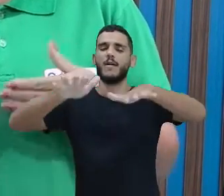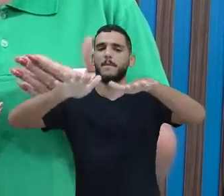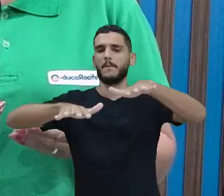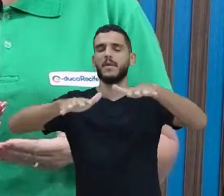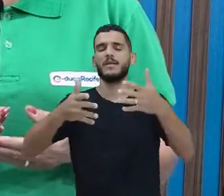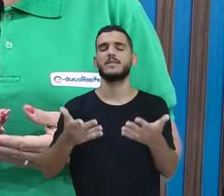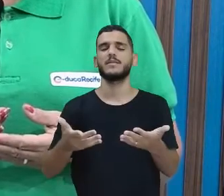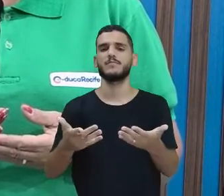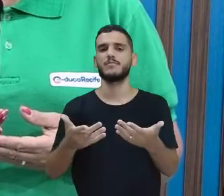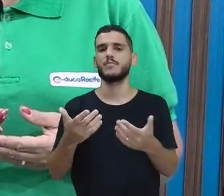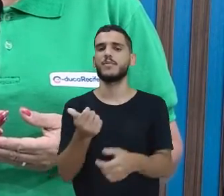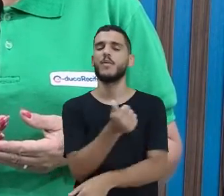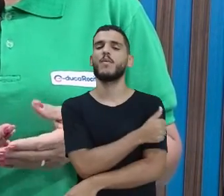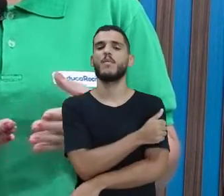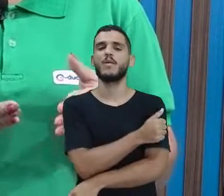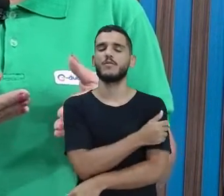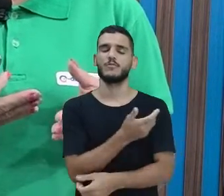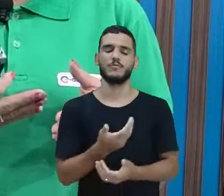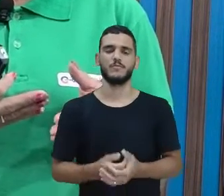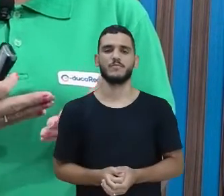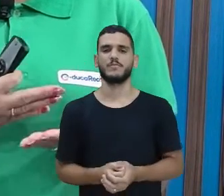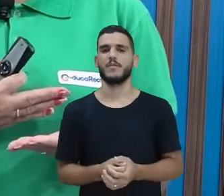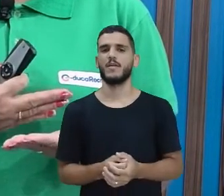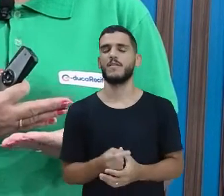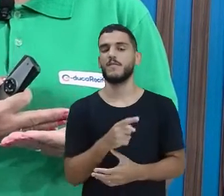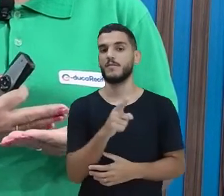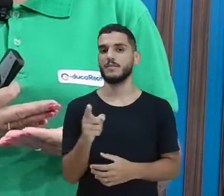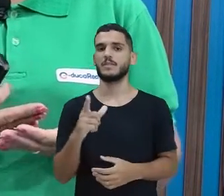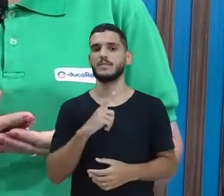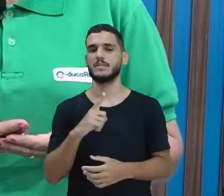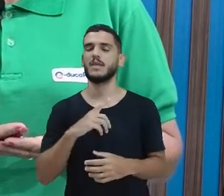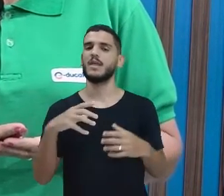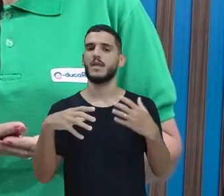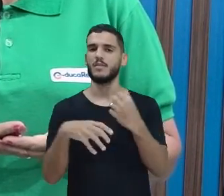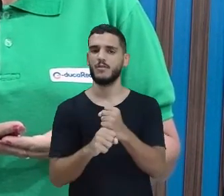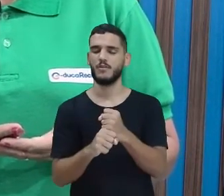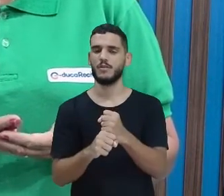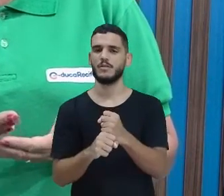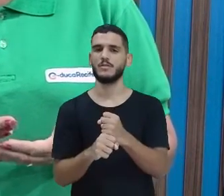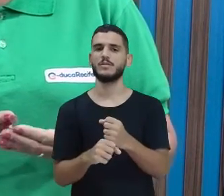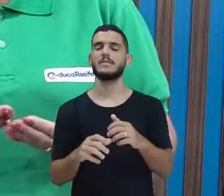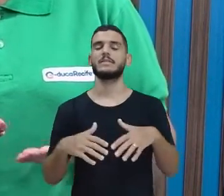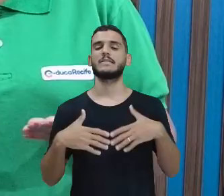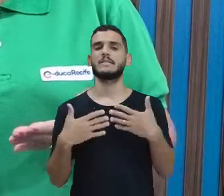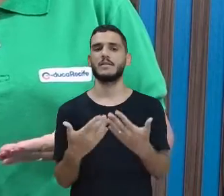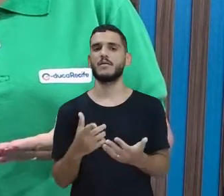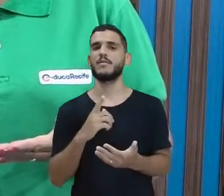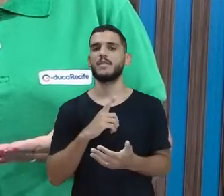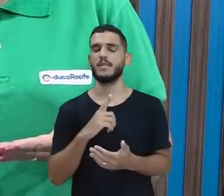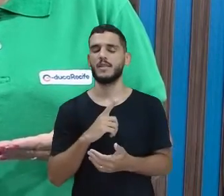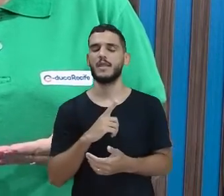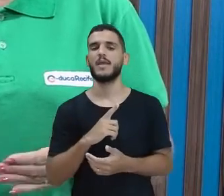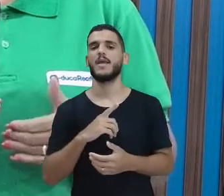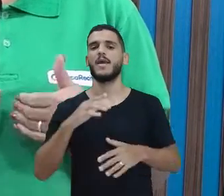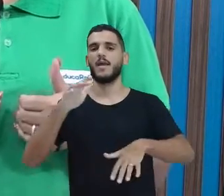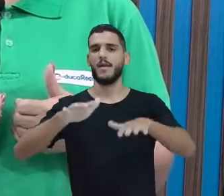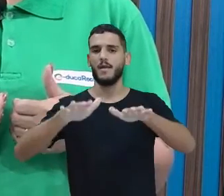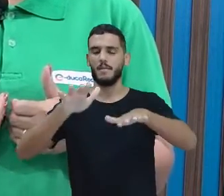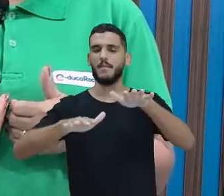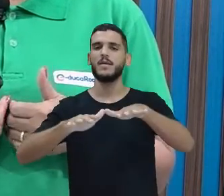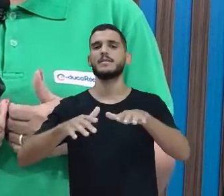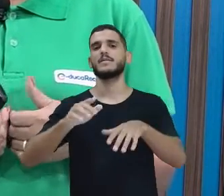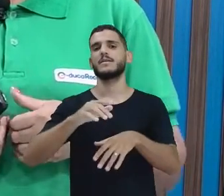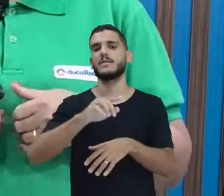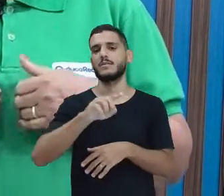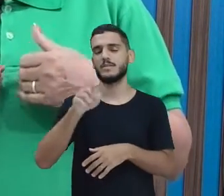um determinado aluno? Você tem as notas dele e aí você faz a média e você sabe